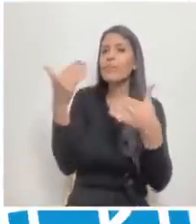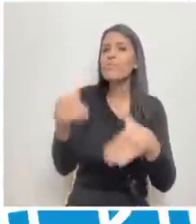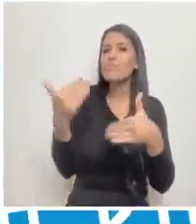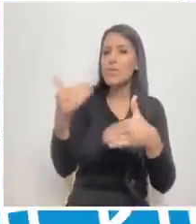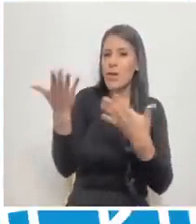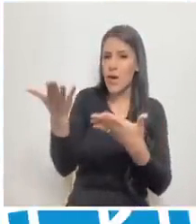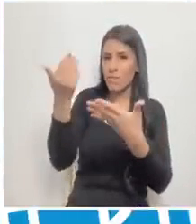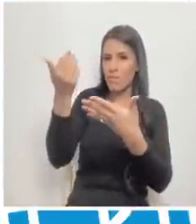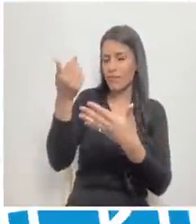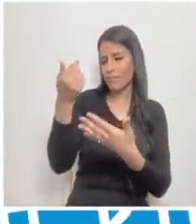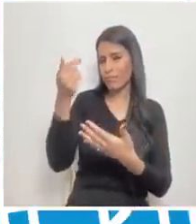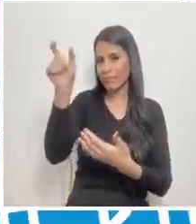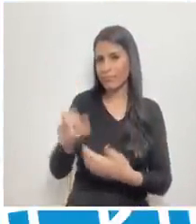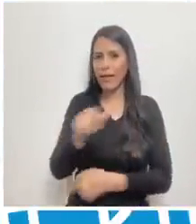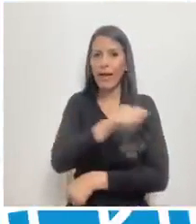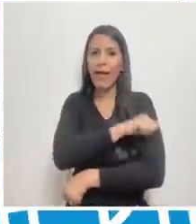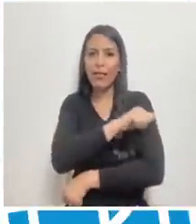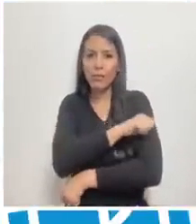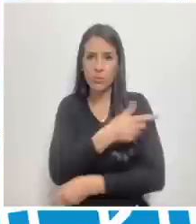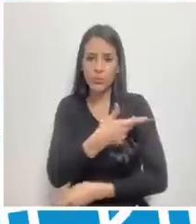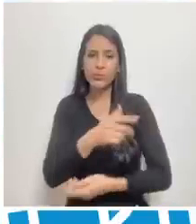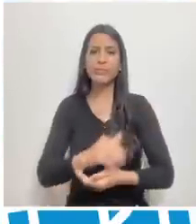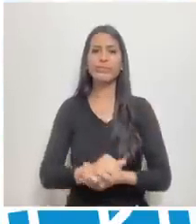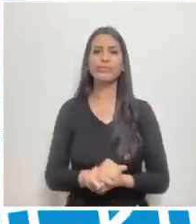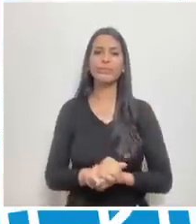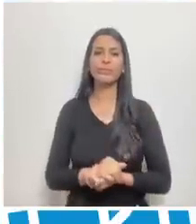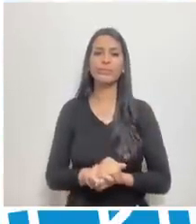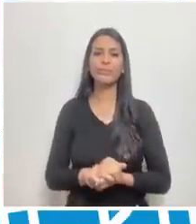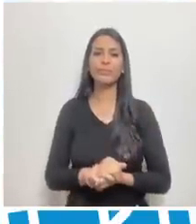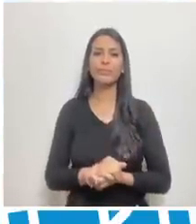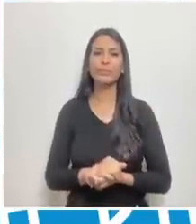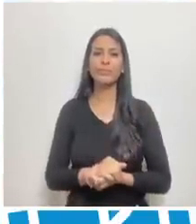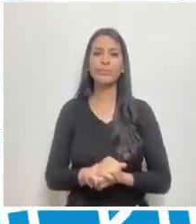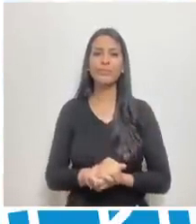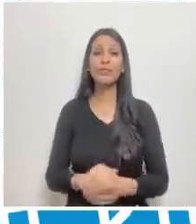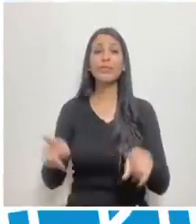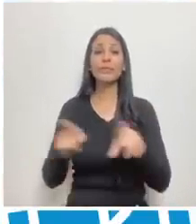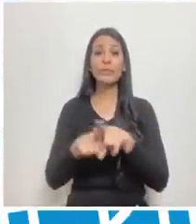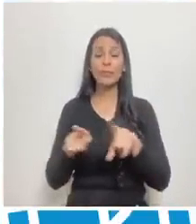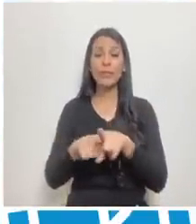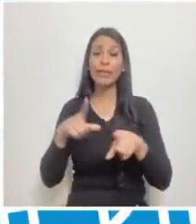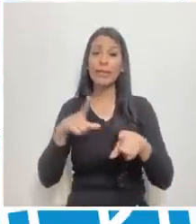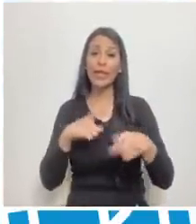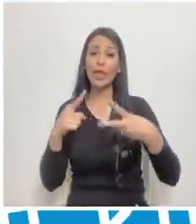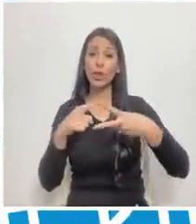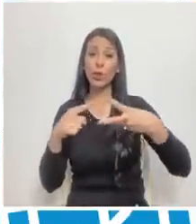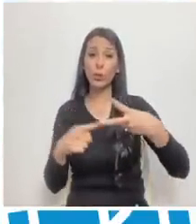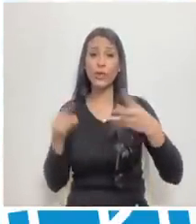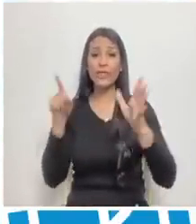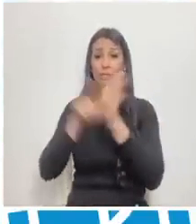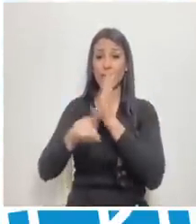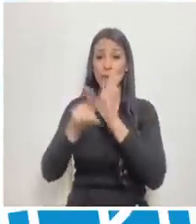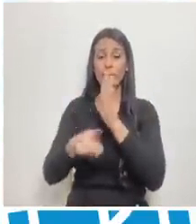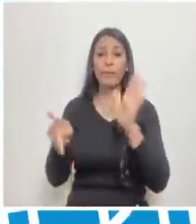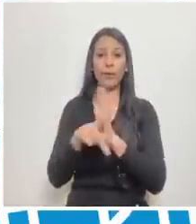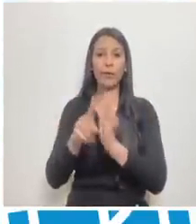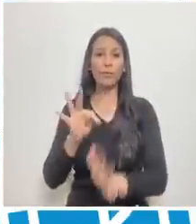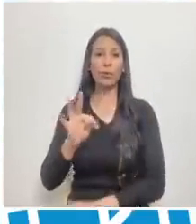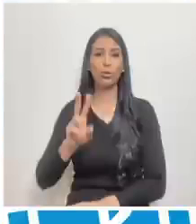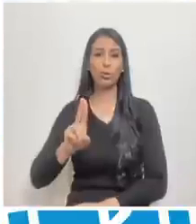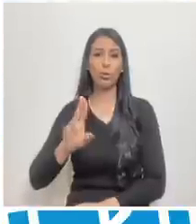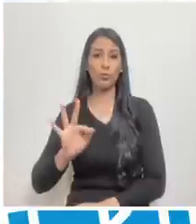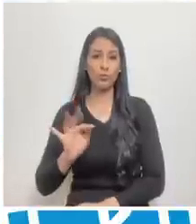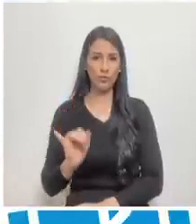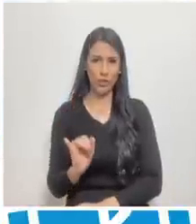Tem 2 perguntas específicas para o Tufi, Eu estou passando as perguntas e depois eu passo